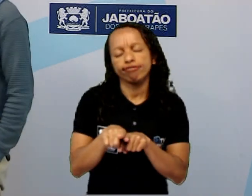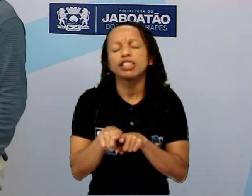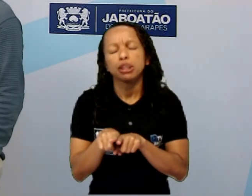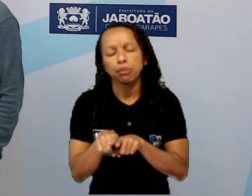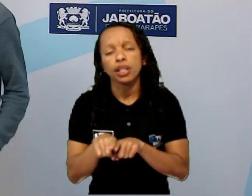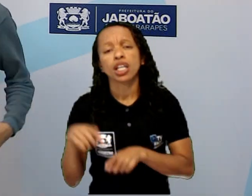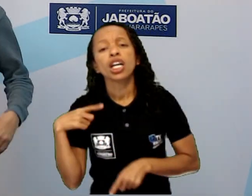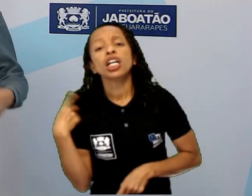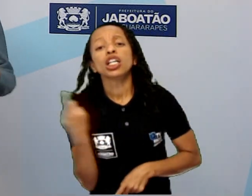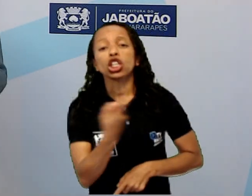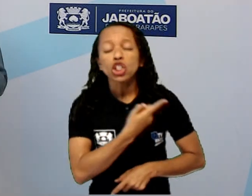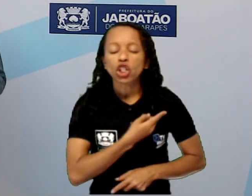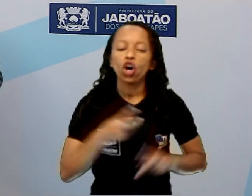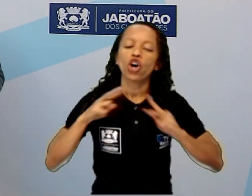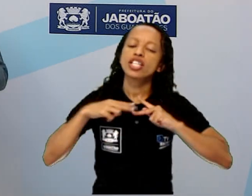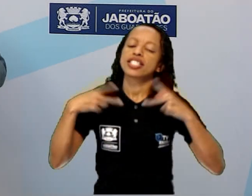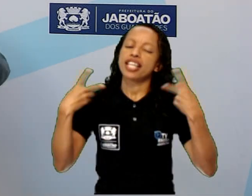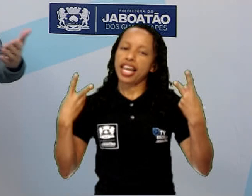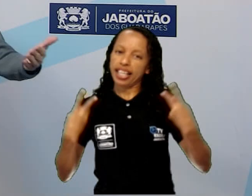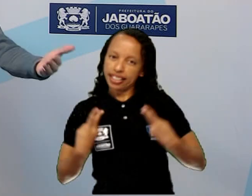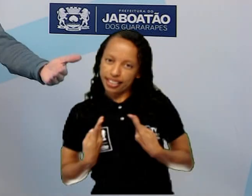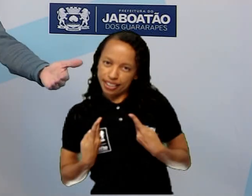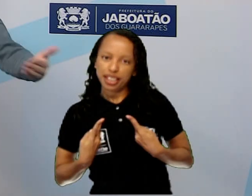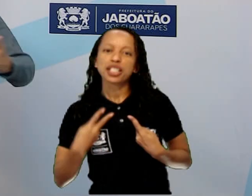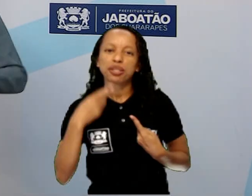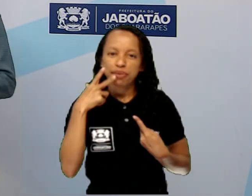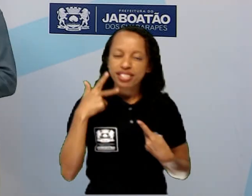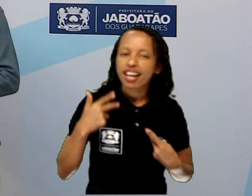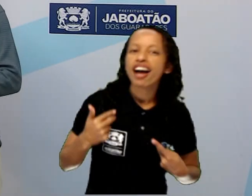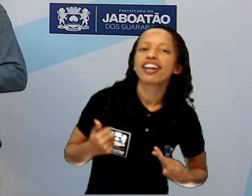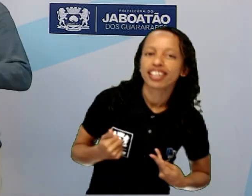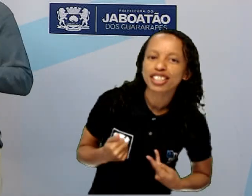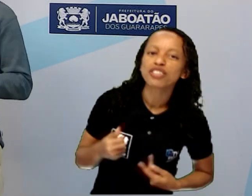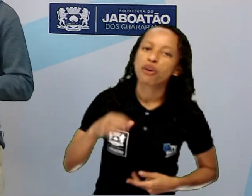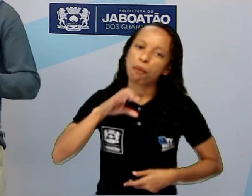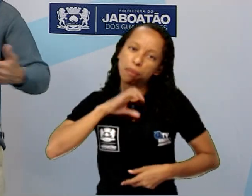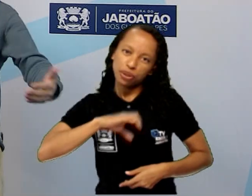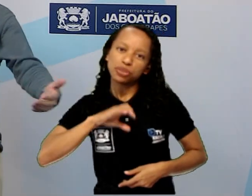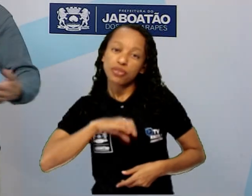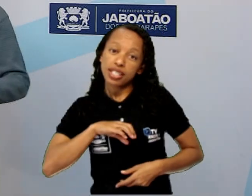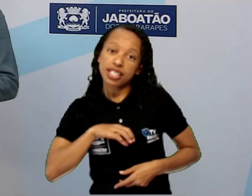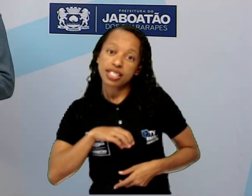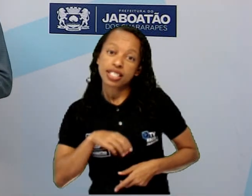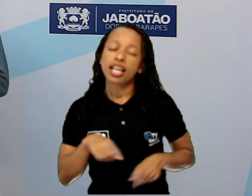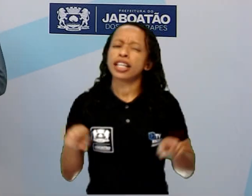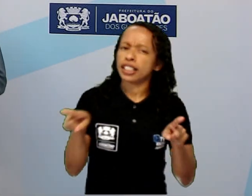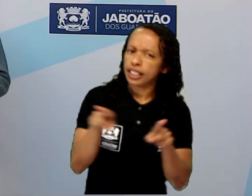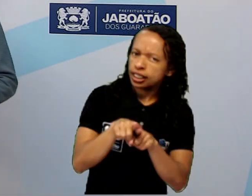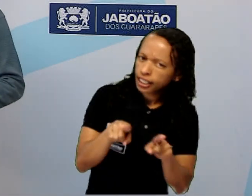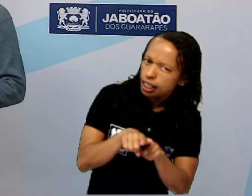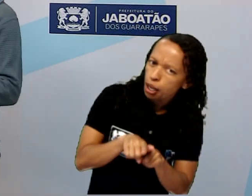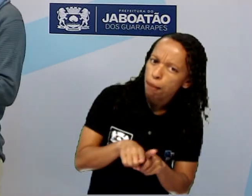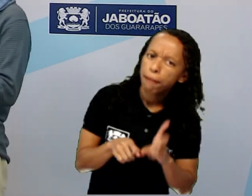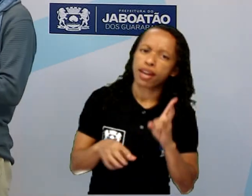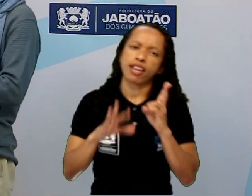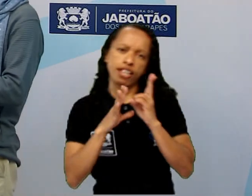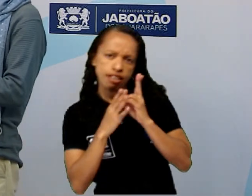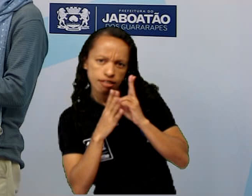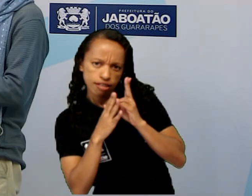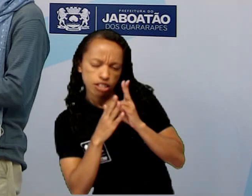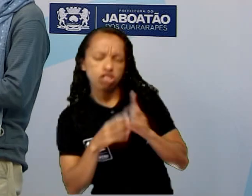língua portuguesa, que também recebeu palavras da língua indígena e da língua africana, ok?